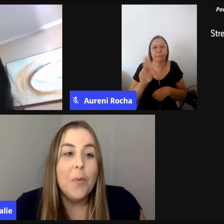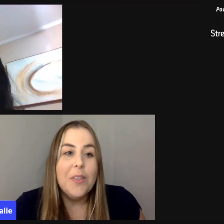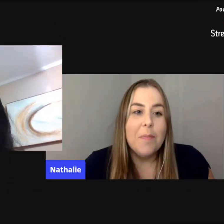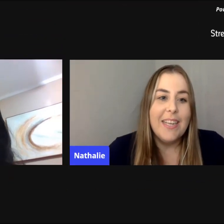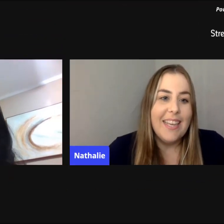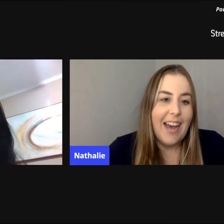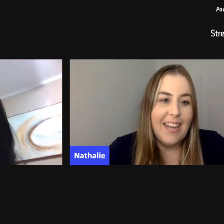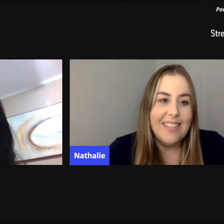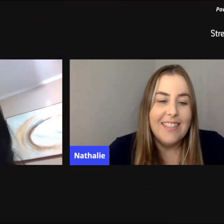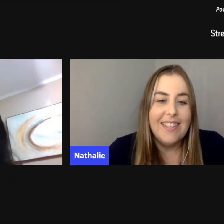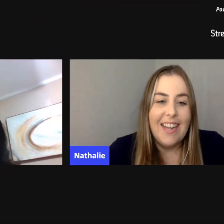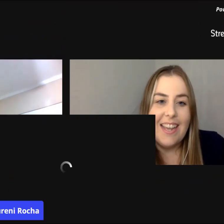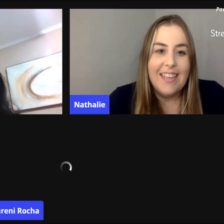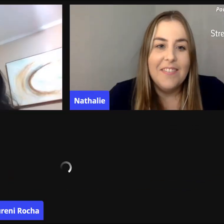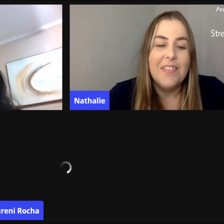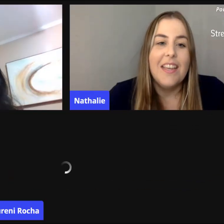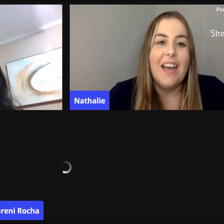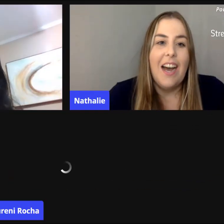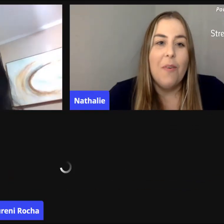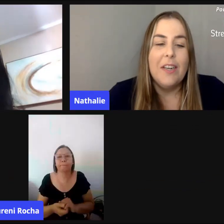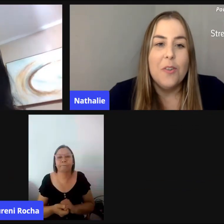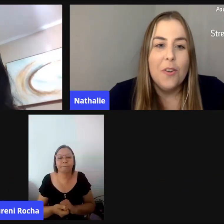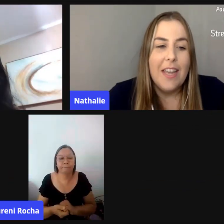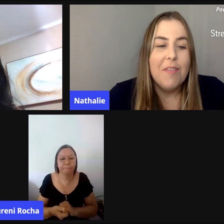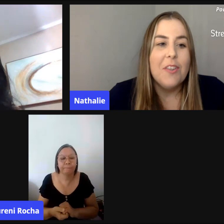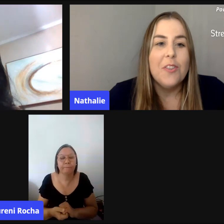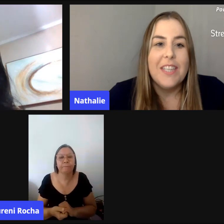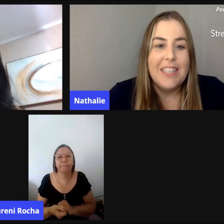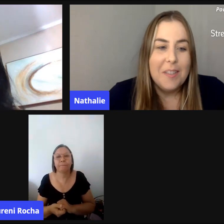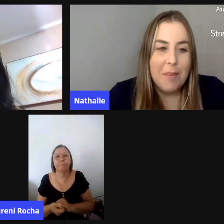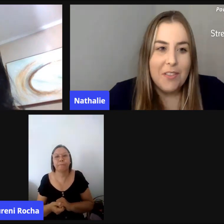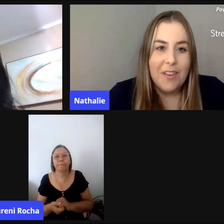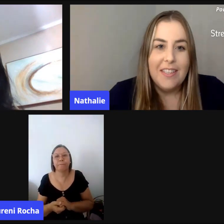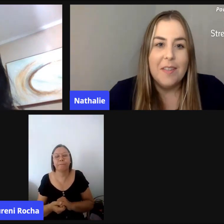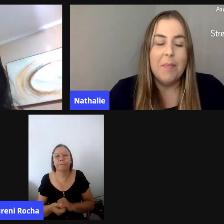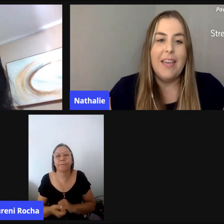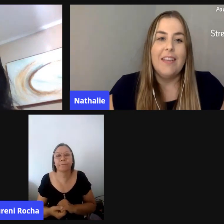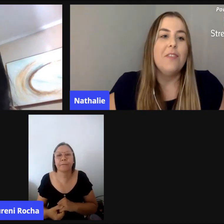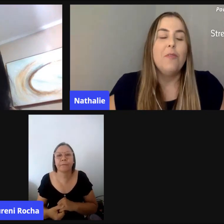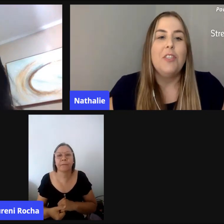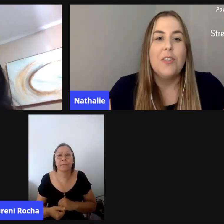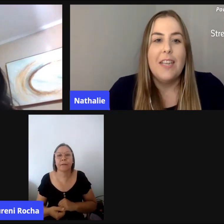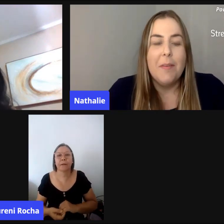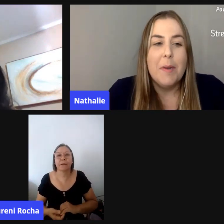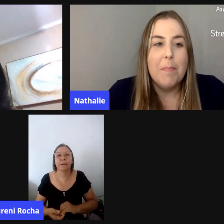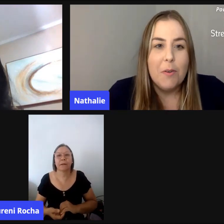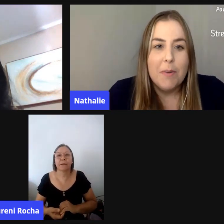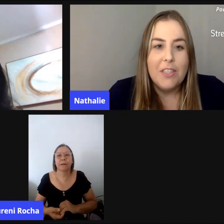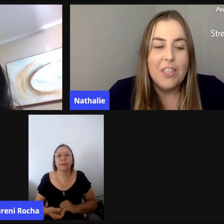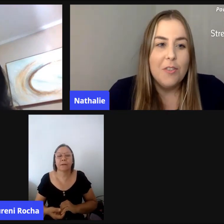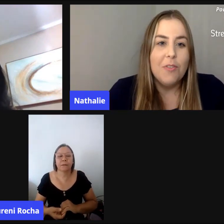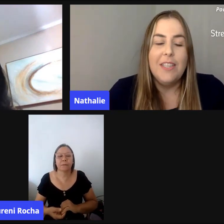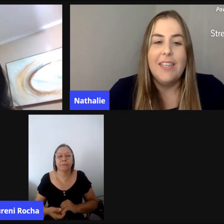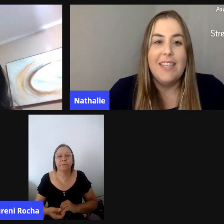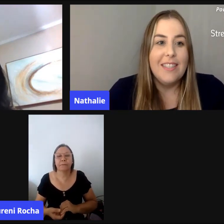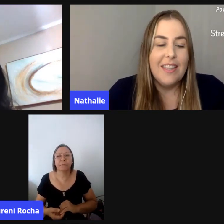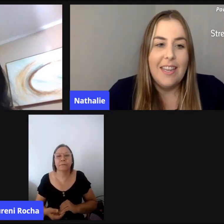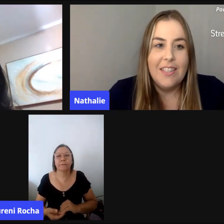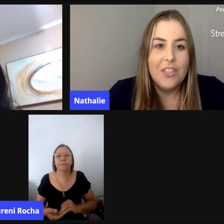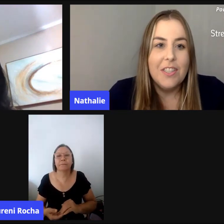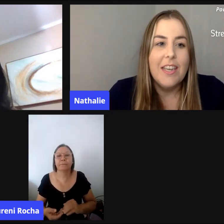Então, muito obrigada, Andréia. Ao Arnaud, leva nosso agradecimento a ele também. O vídeo que ele preparou para a gente